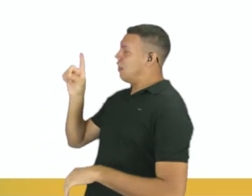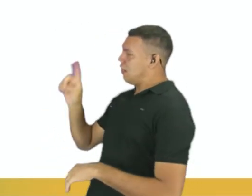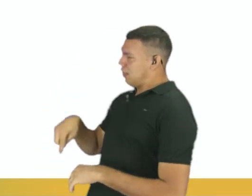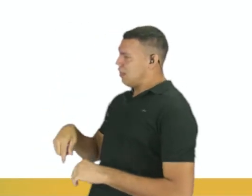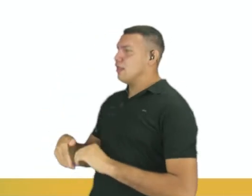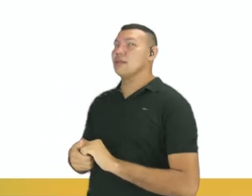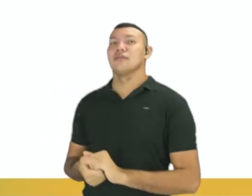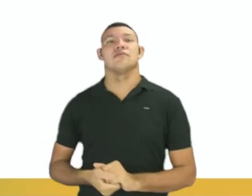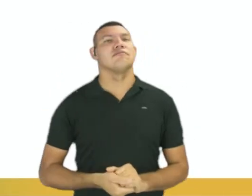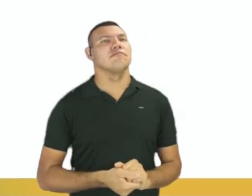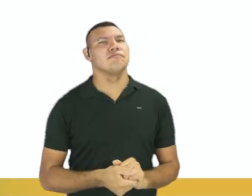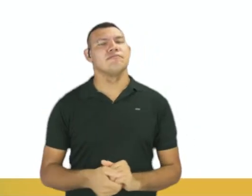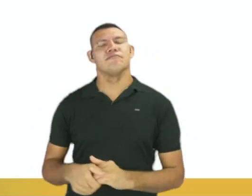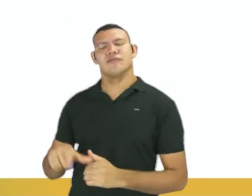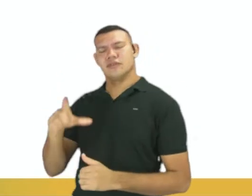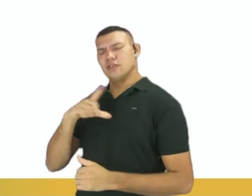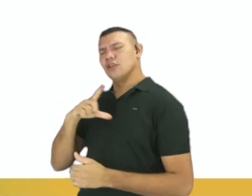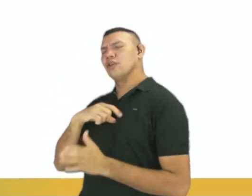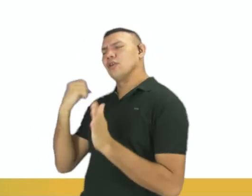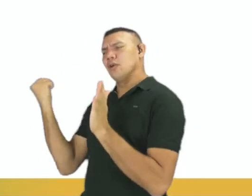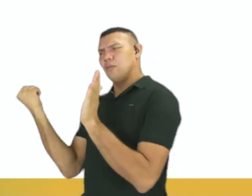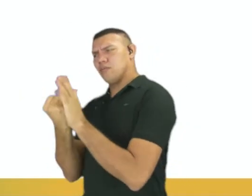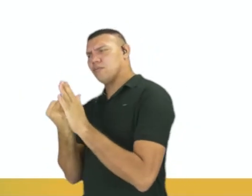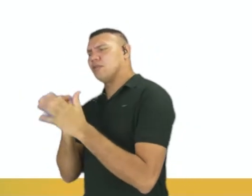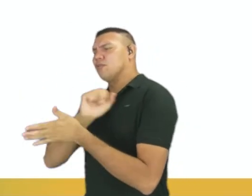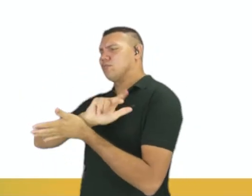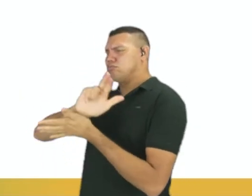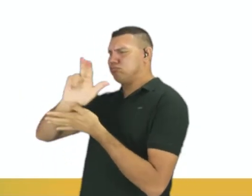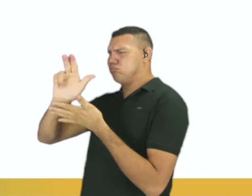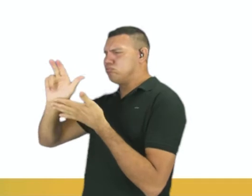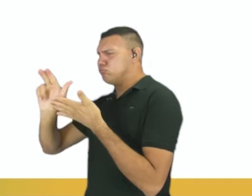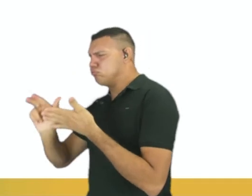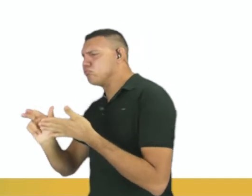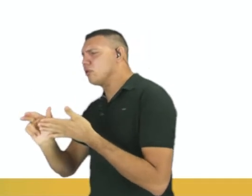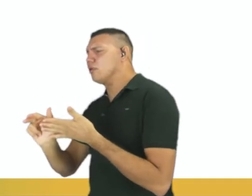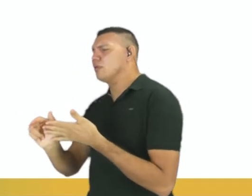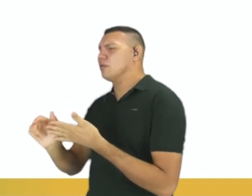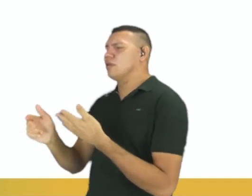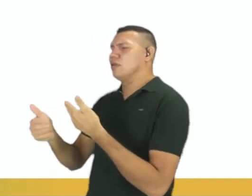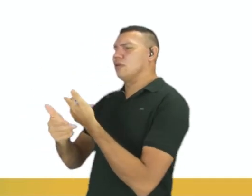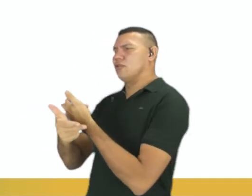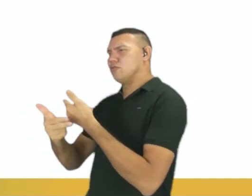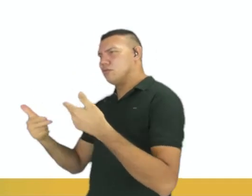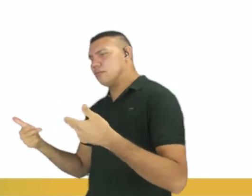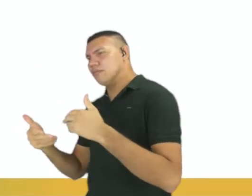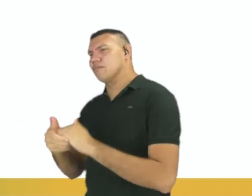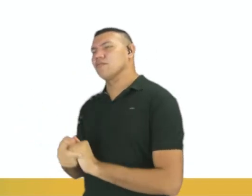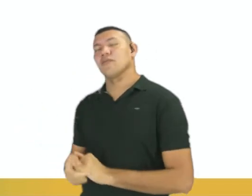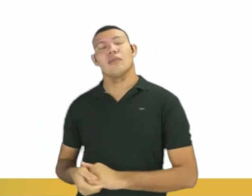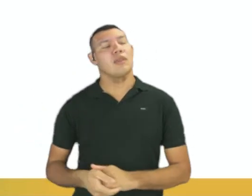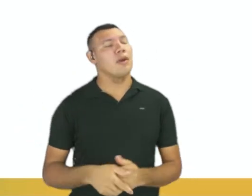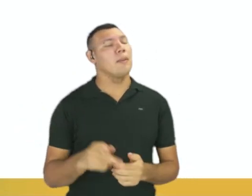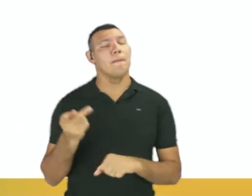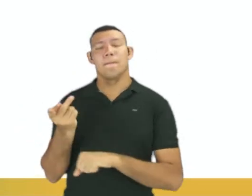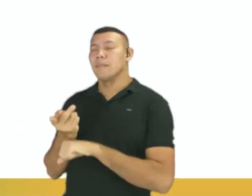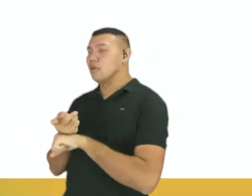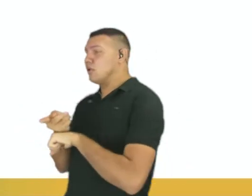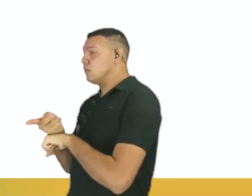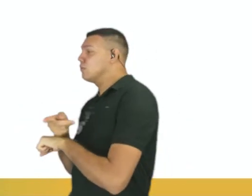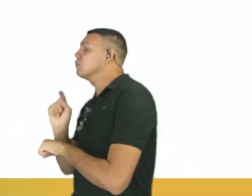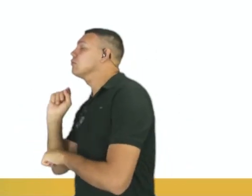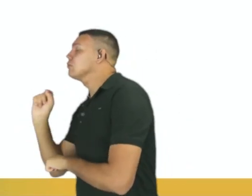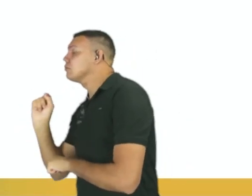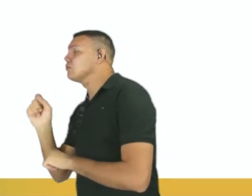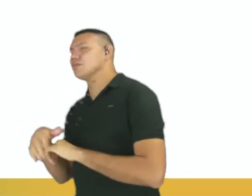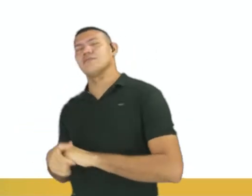e temos uma enorme variedade de produtos o que a senhorita está buscando busca o namorado